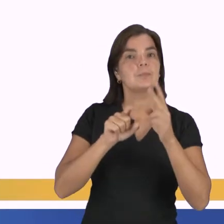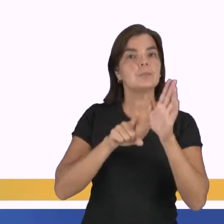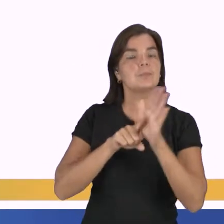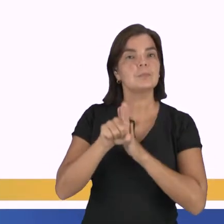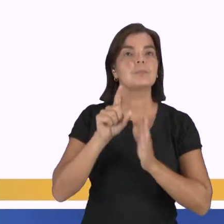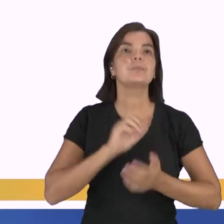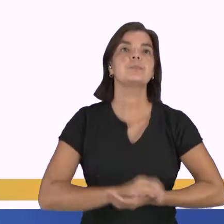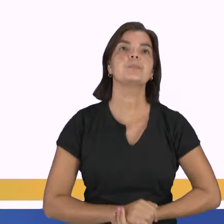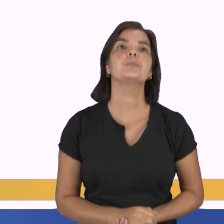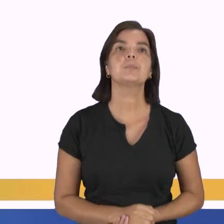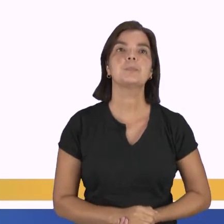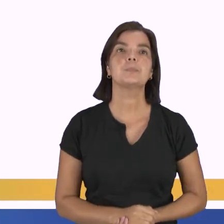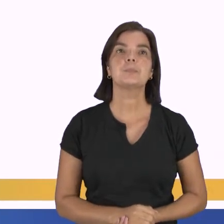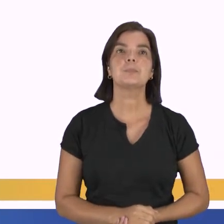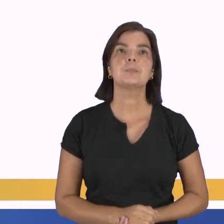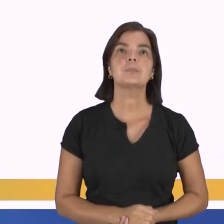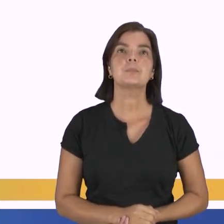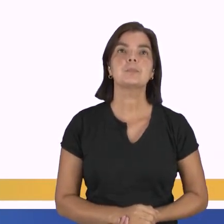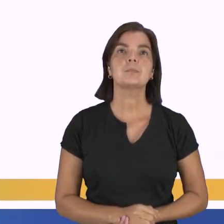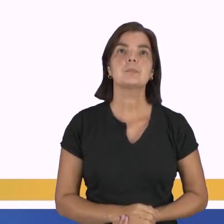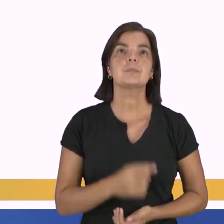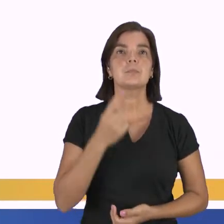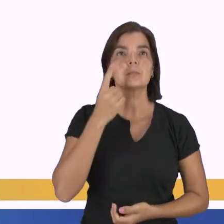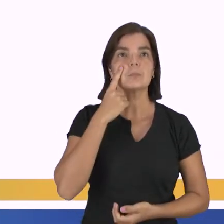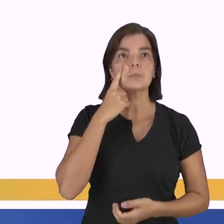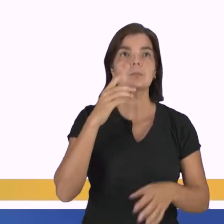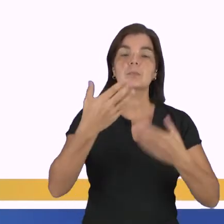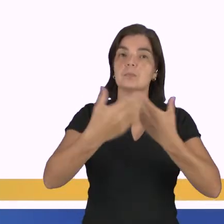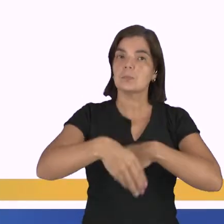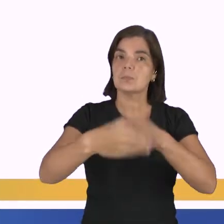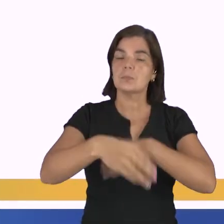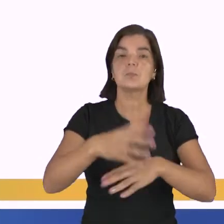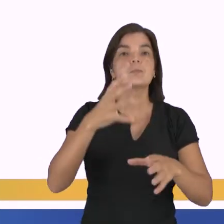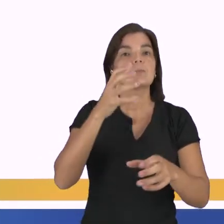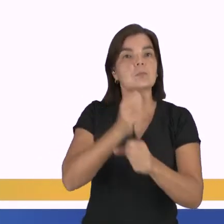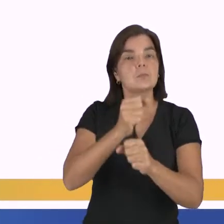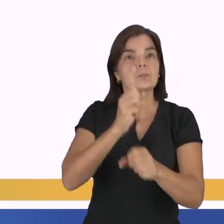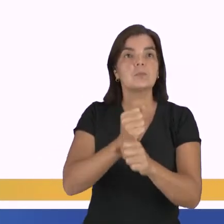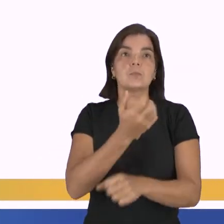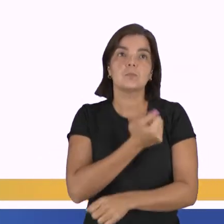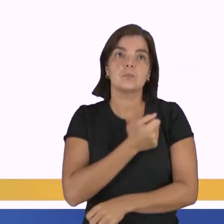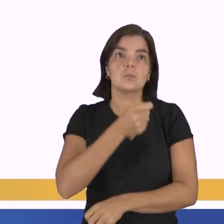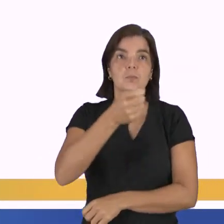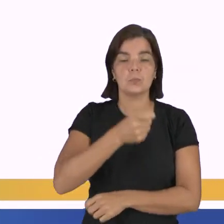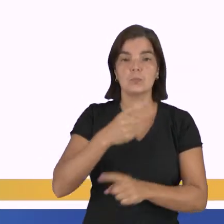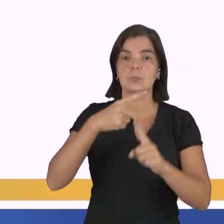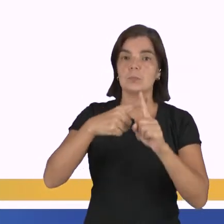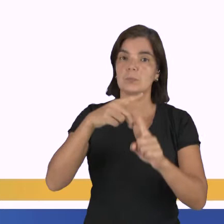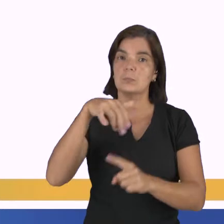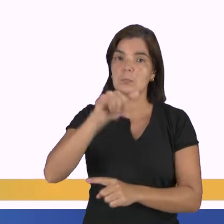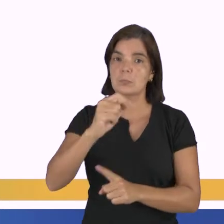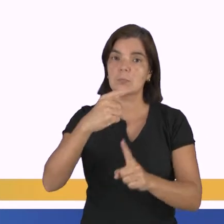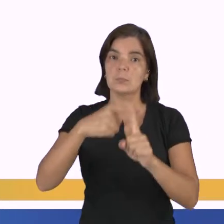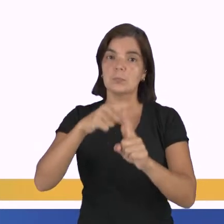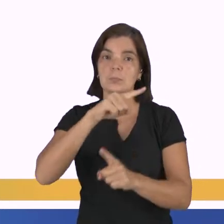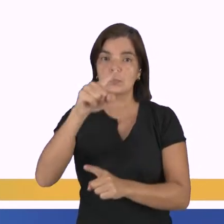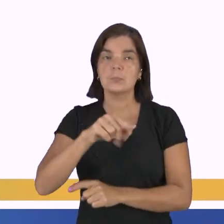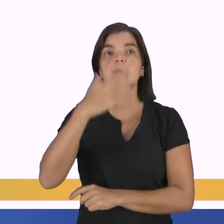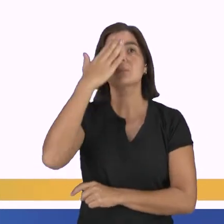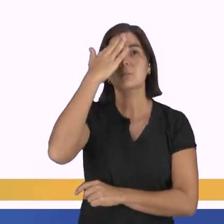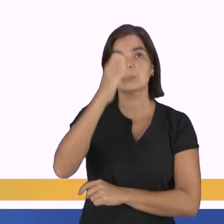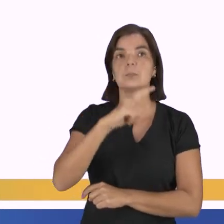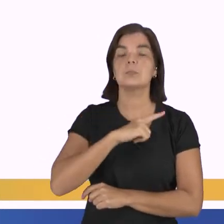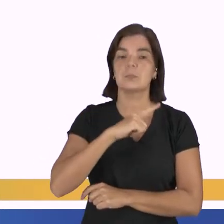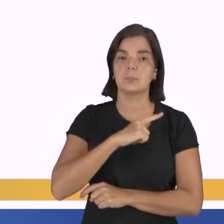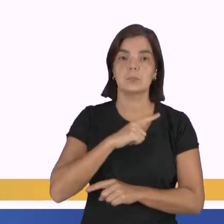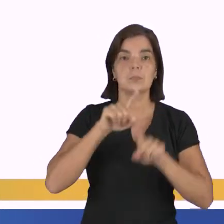segundo exemplo aqui ó Consulplan de concursos calcular o valor de X + Y + Z sabendo que